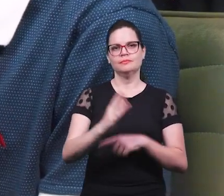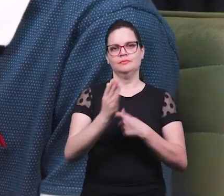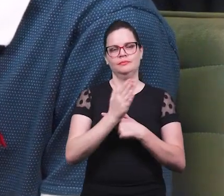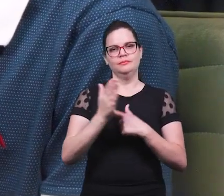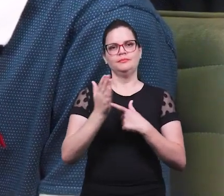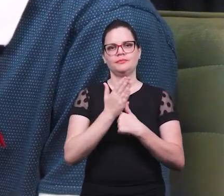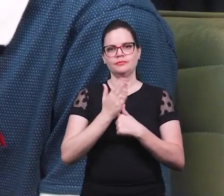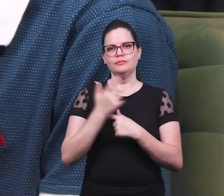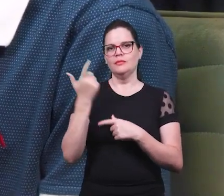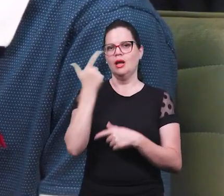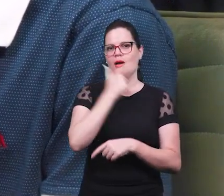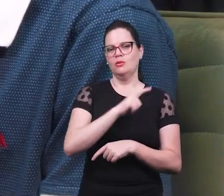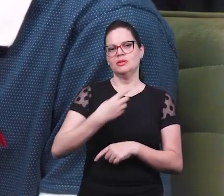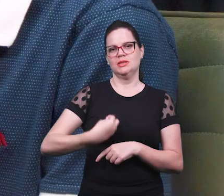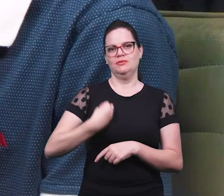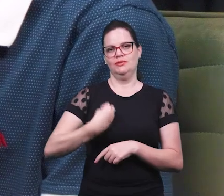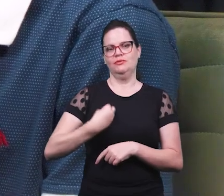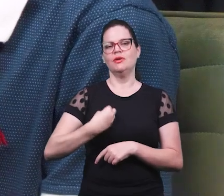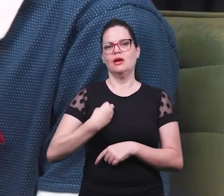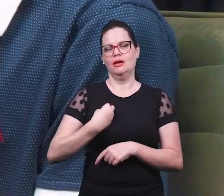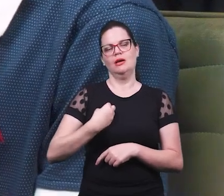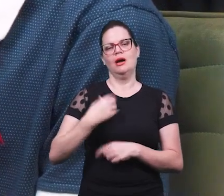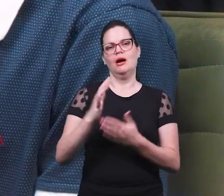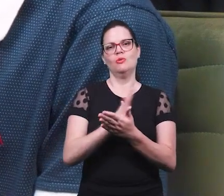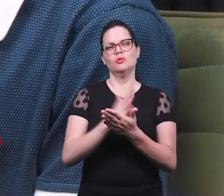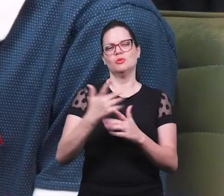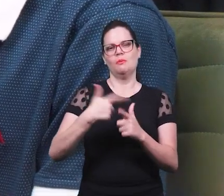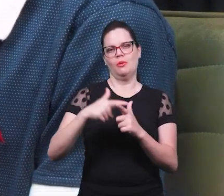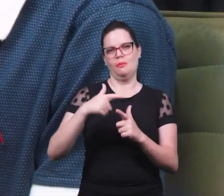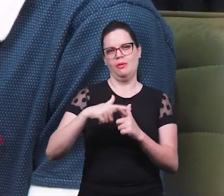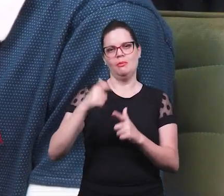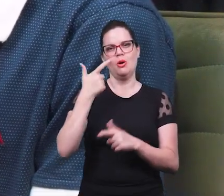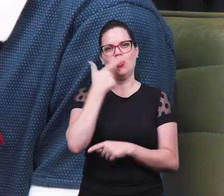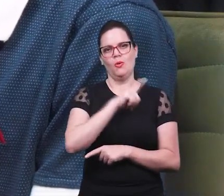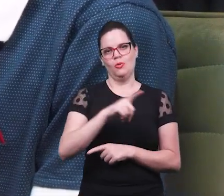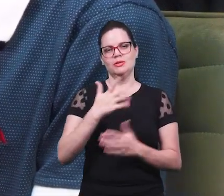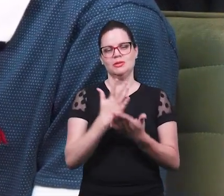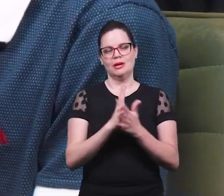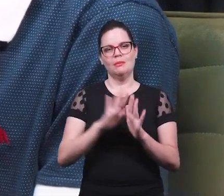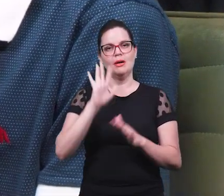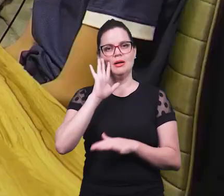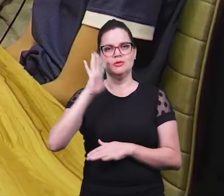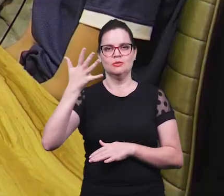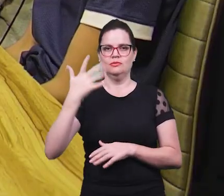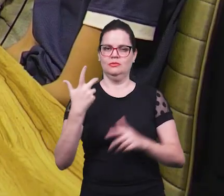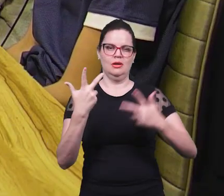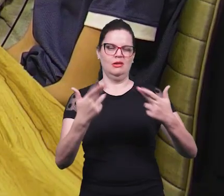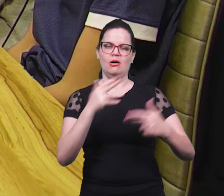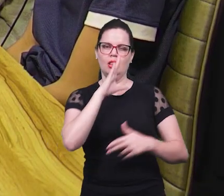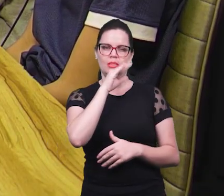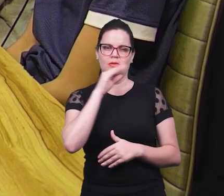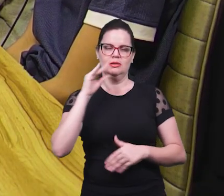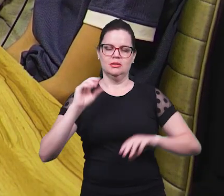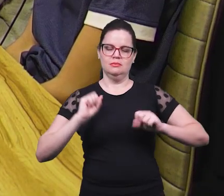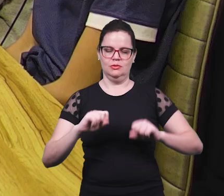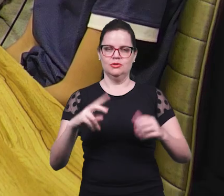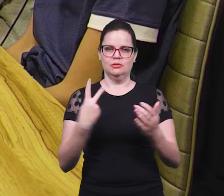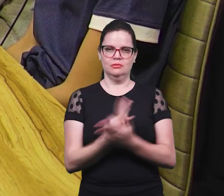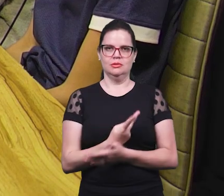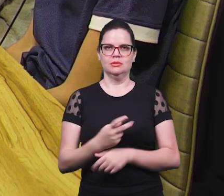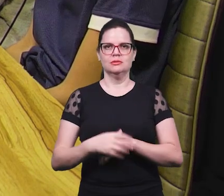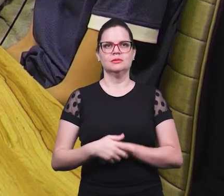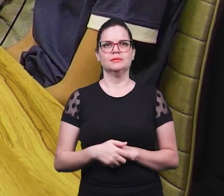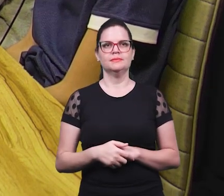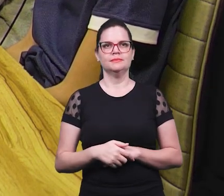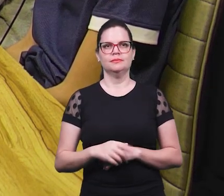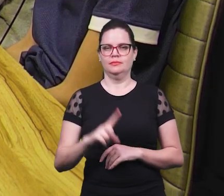superar alguns problemas que eu tenho. Como qualquer coisa que os adolescentes às vezes podem ter, alguns problemas, né?